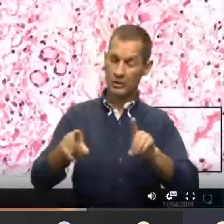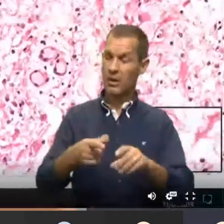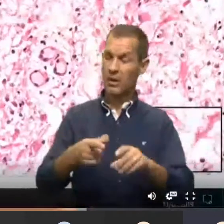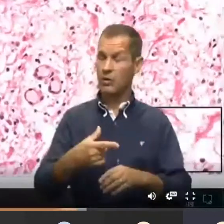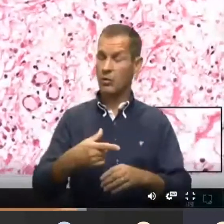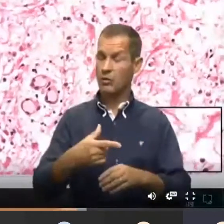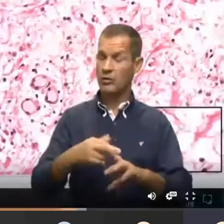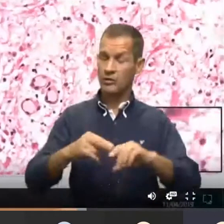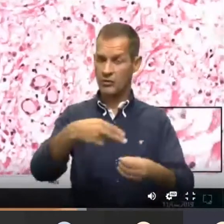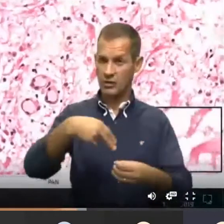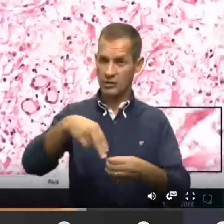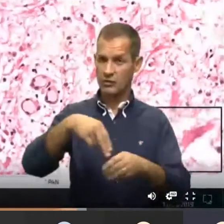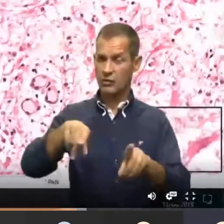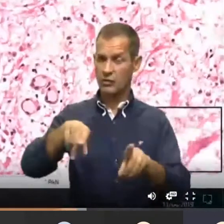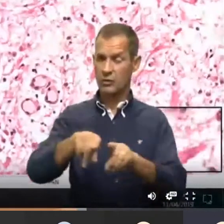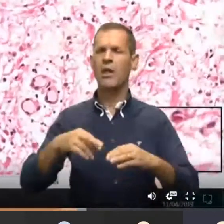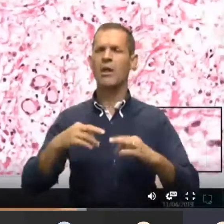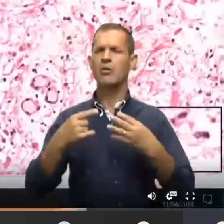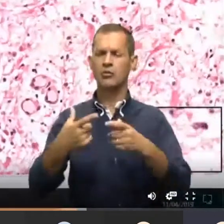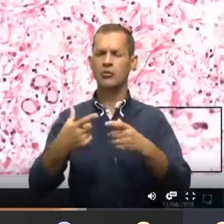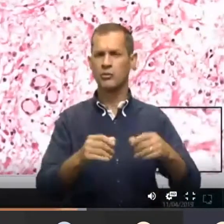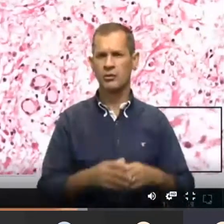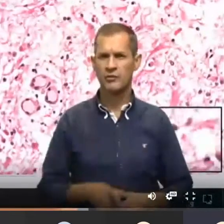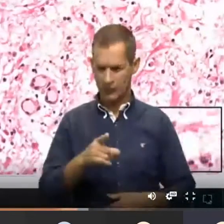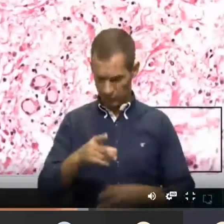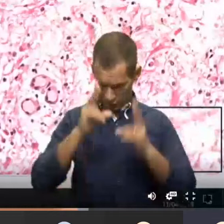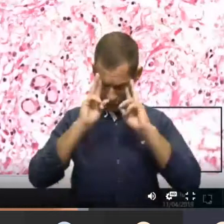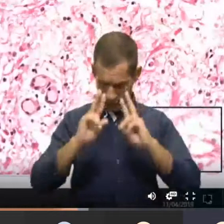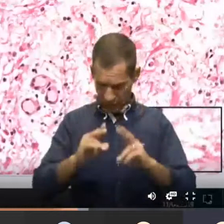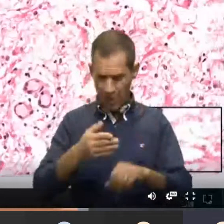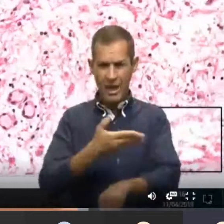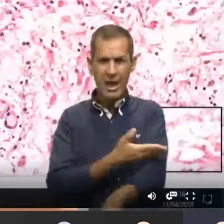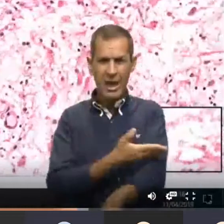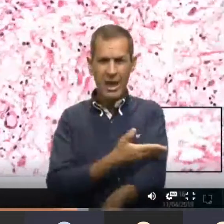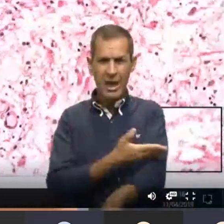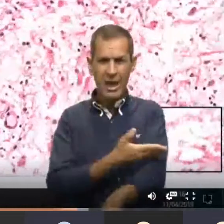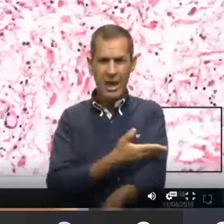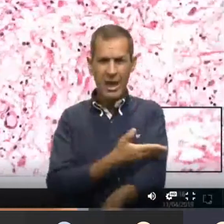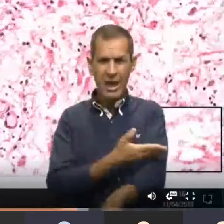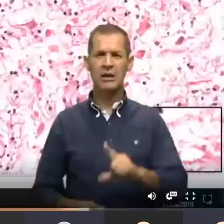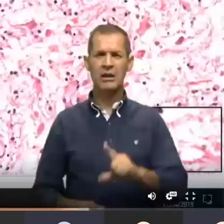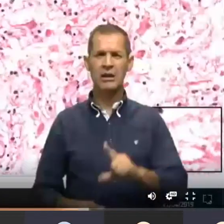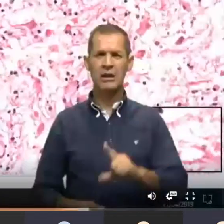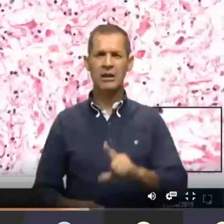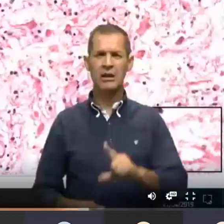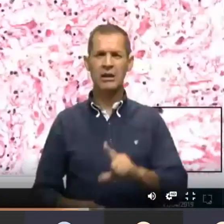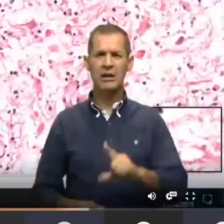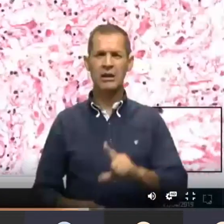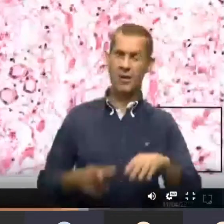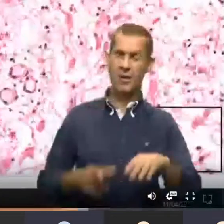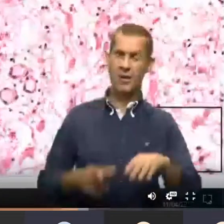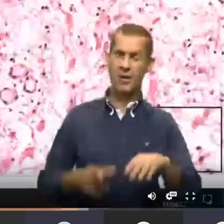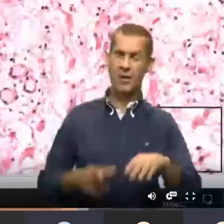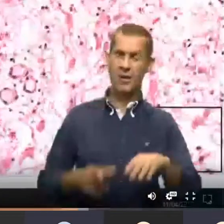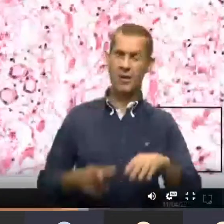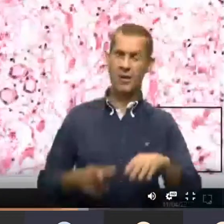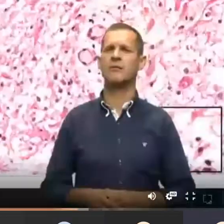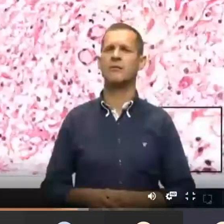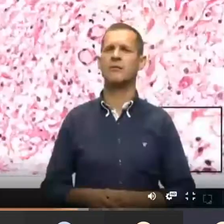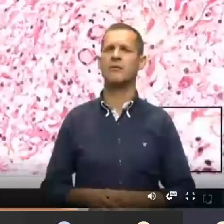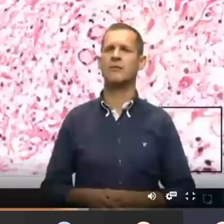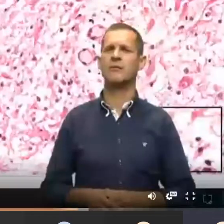os outros núcleos, né? Então, toda essa região que vocês veem em branco, essa parte de lúmen, é água, né?